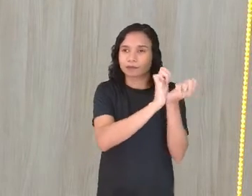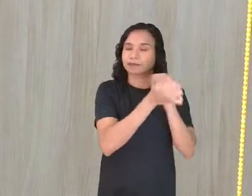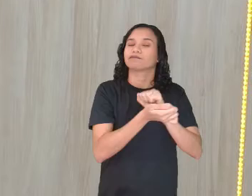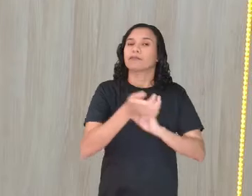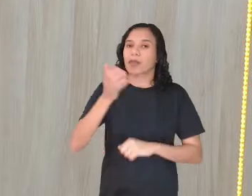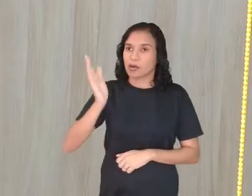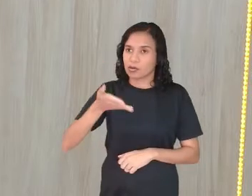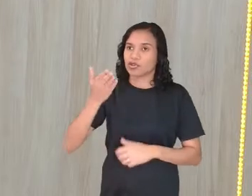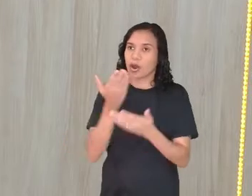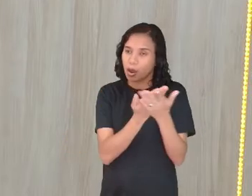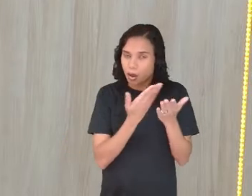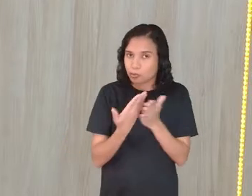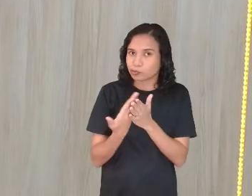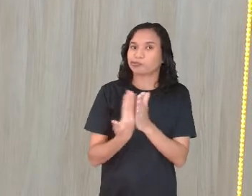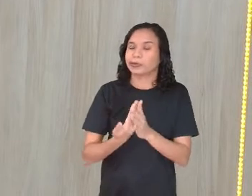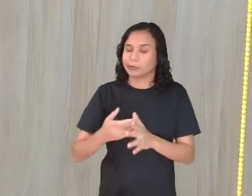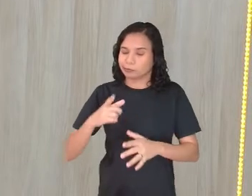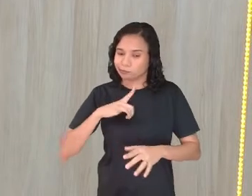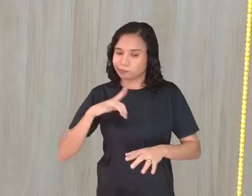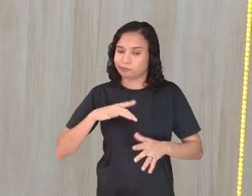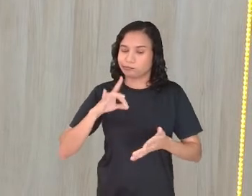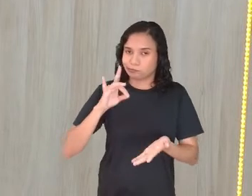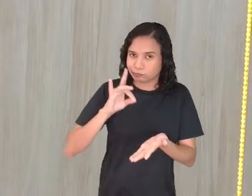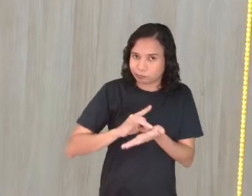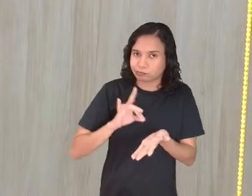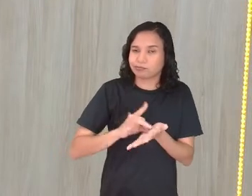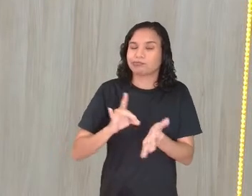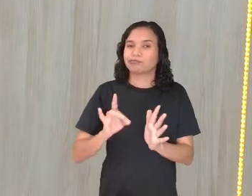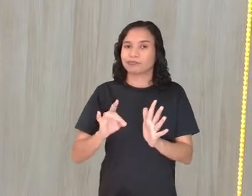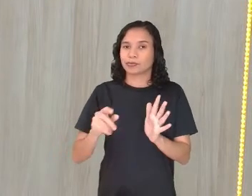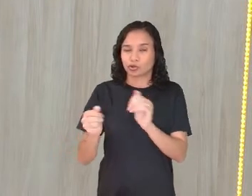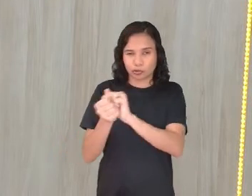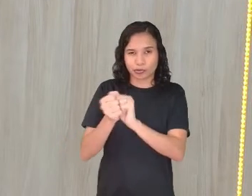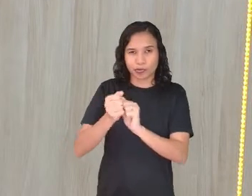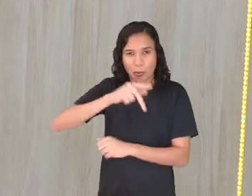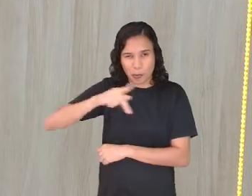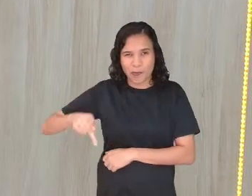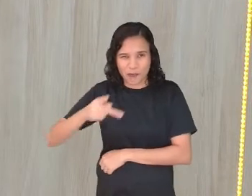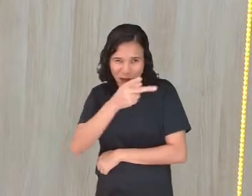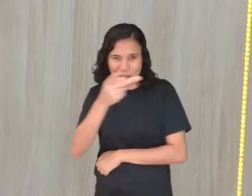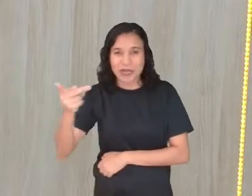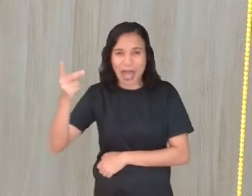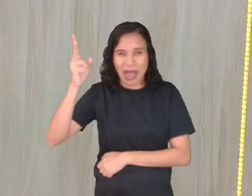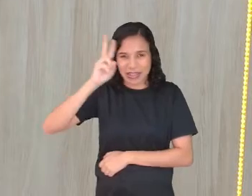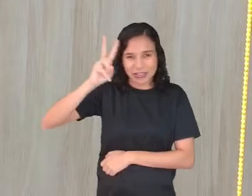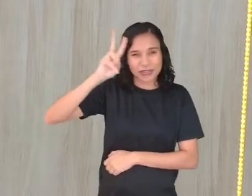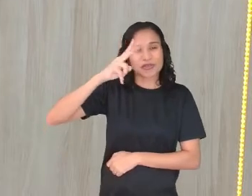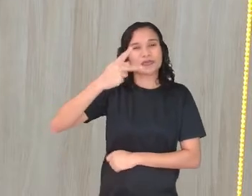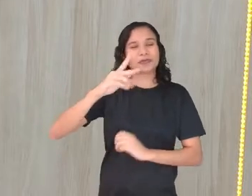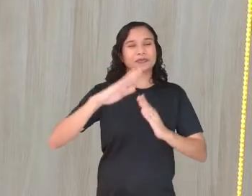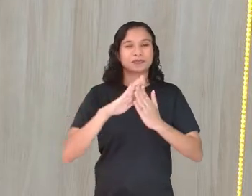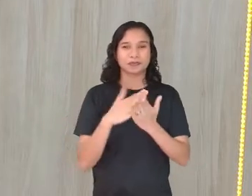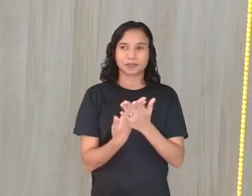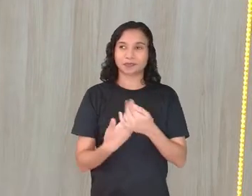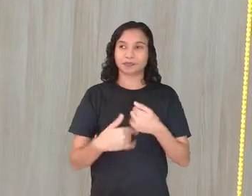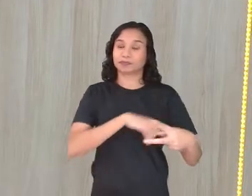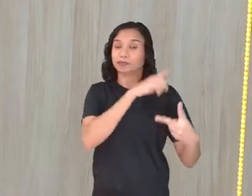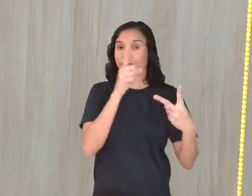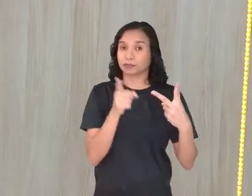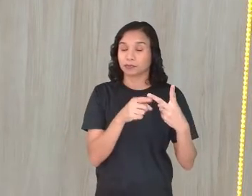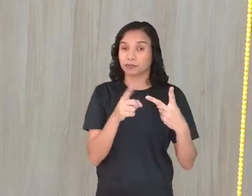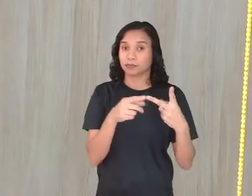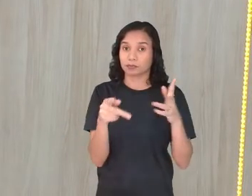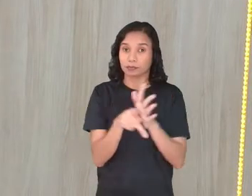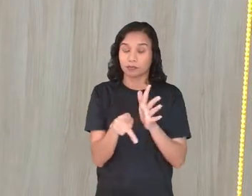já estudaram, acredito, com o seu professor de história aí da sua escola. A questão,